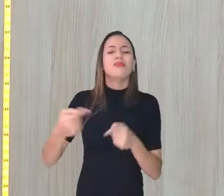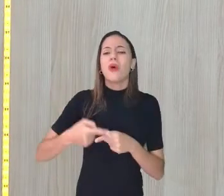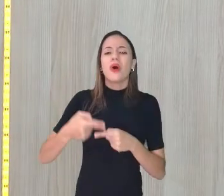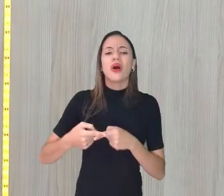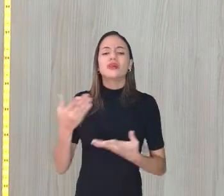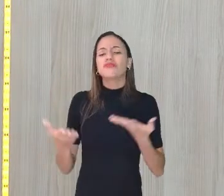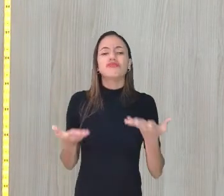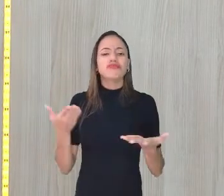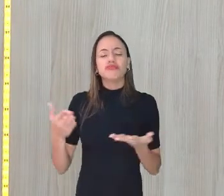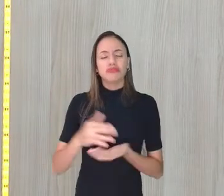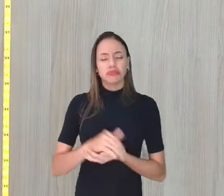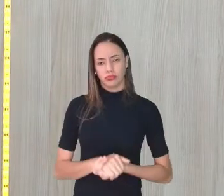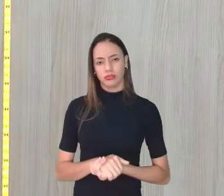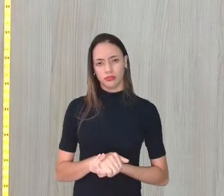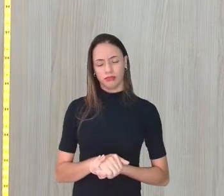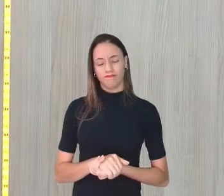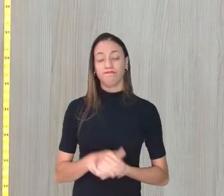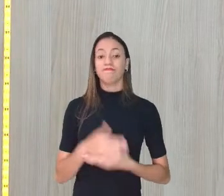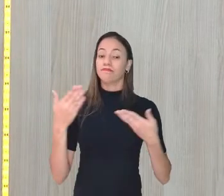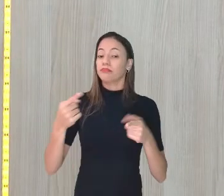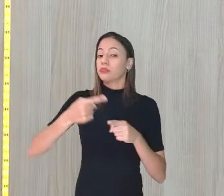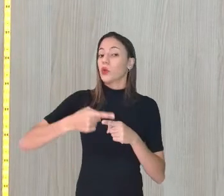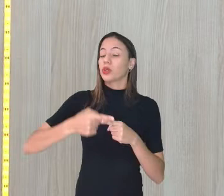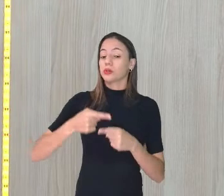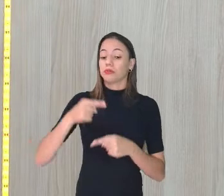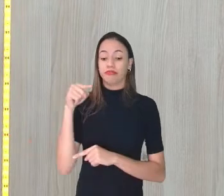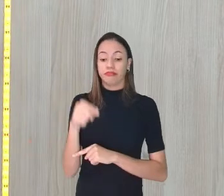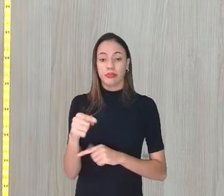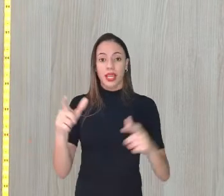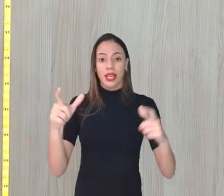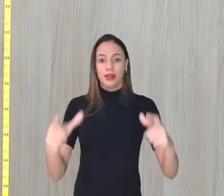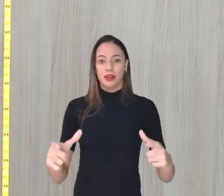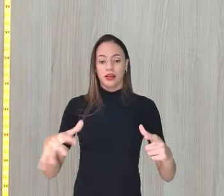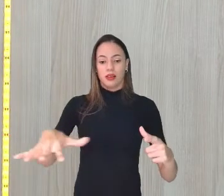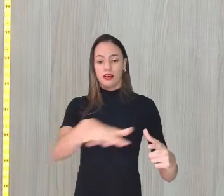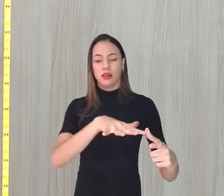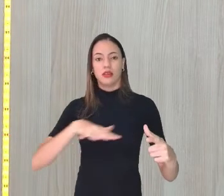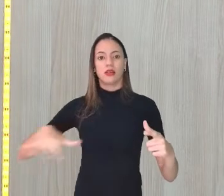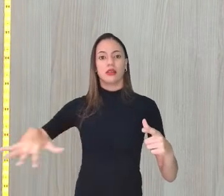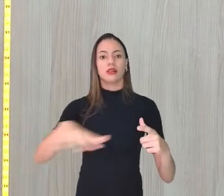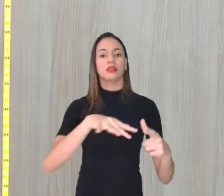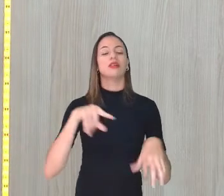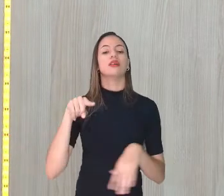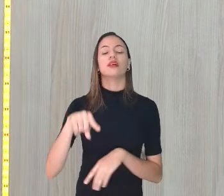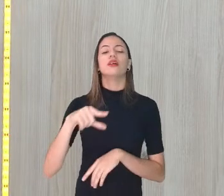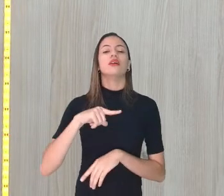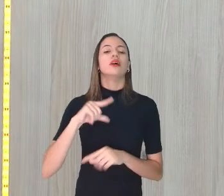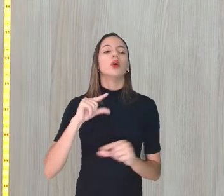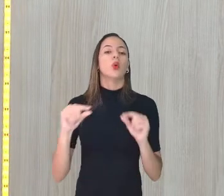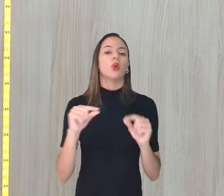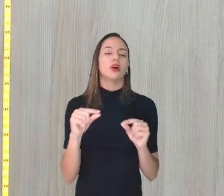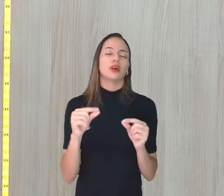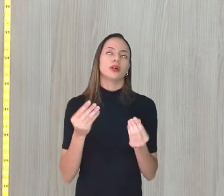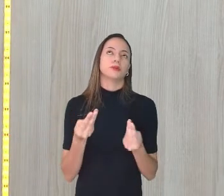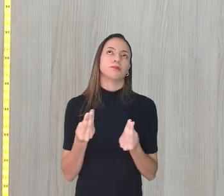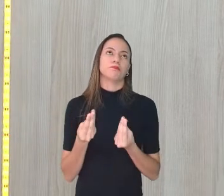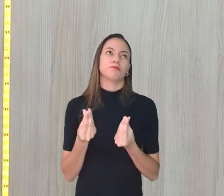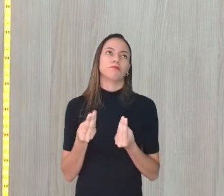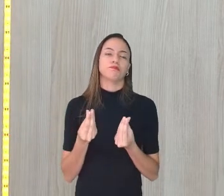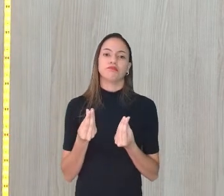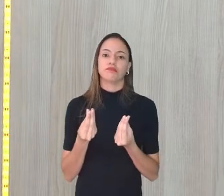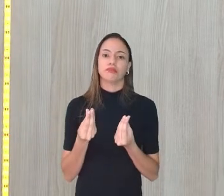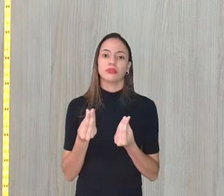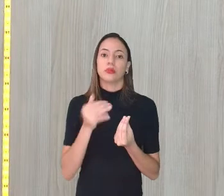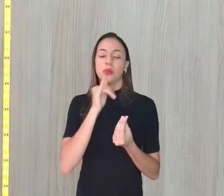determinado território? Porque entende-se, né, que aquele território ele tem, como é que a gente pode dizer,